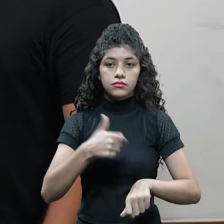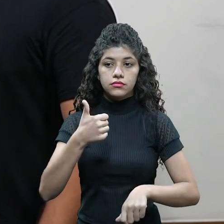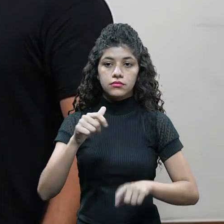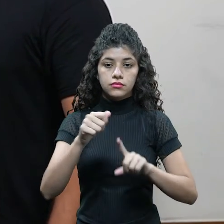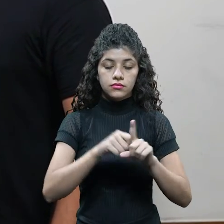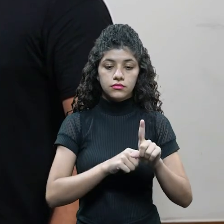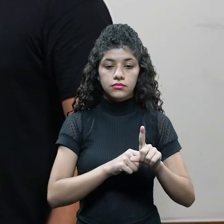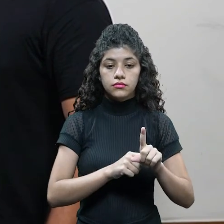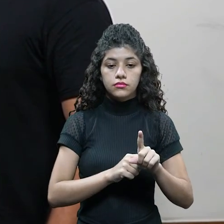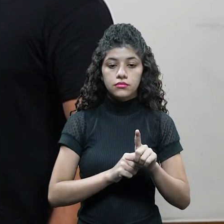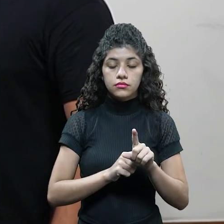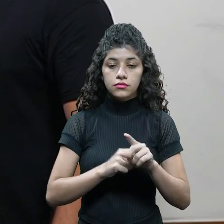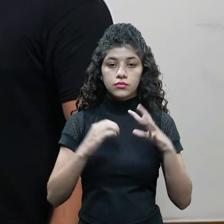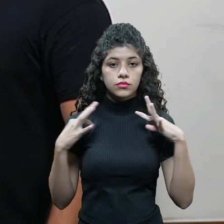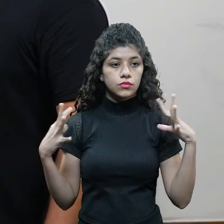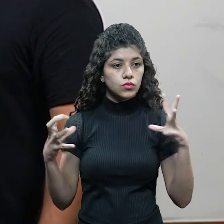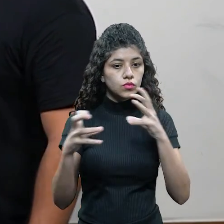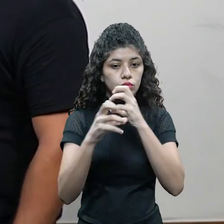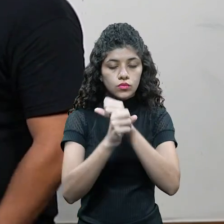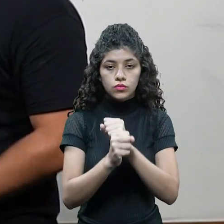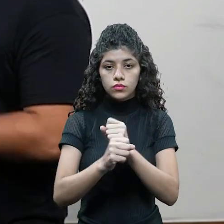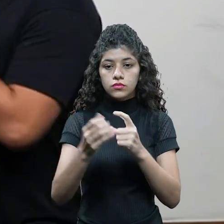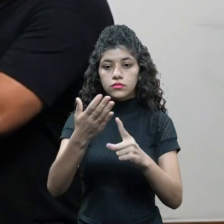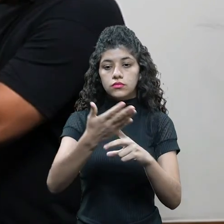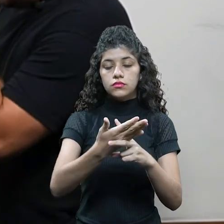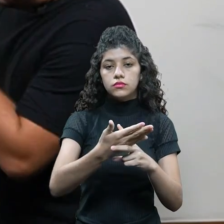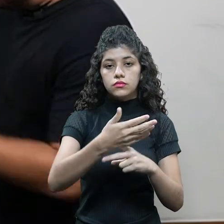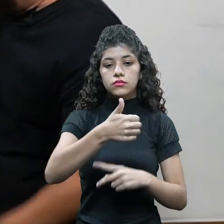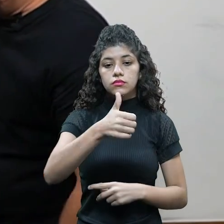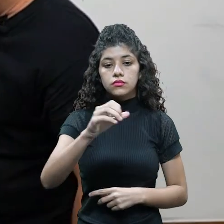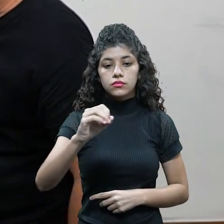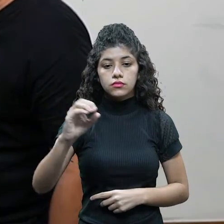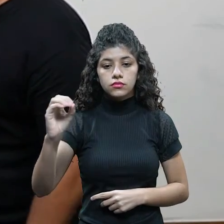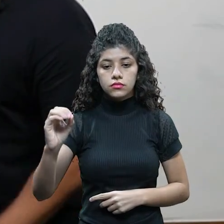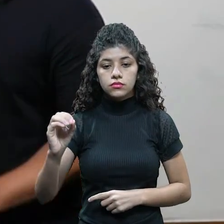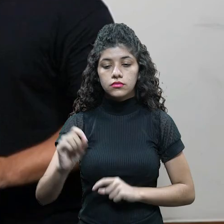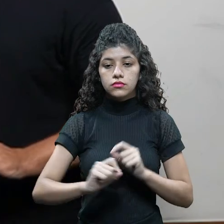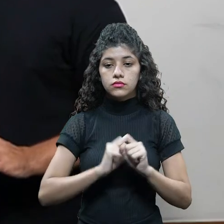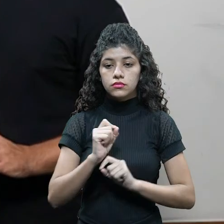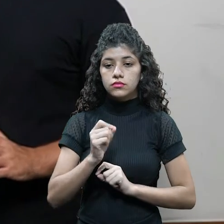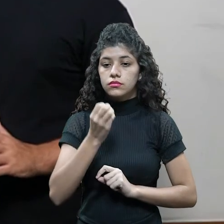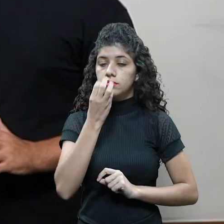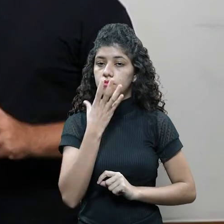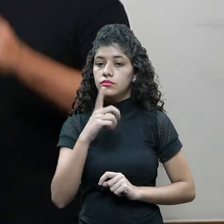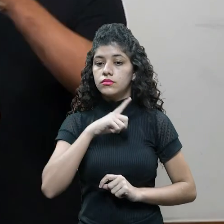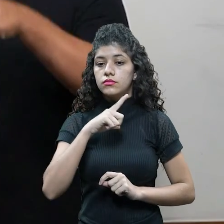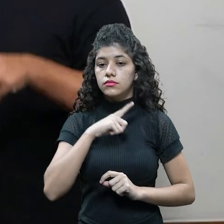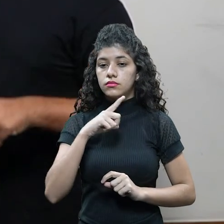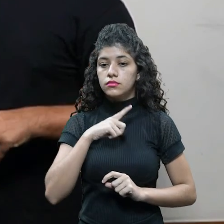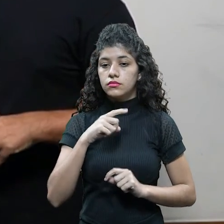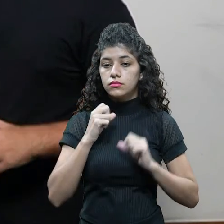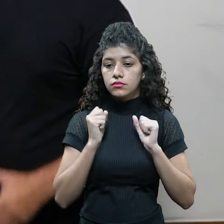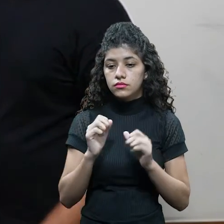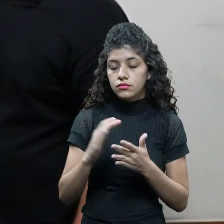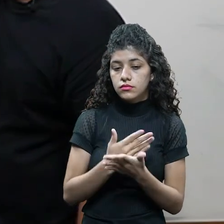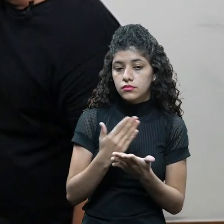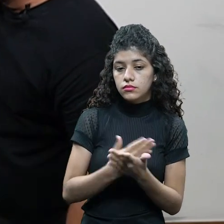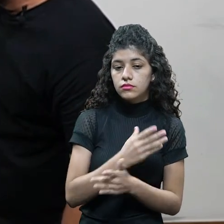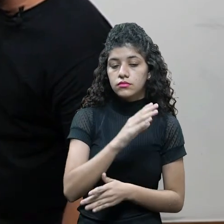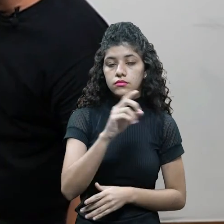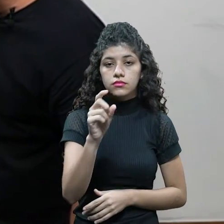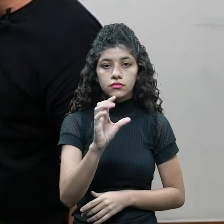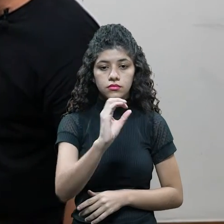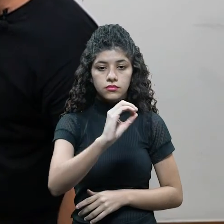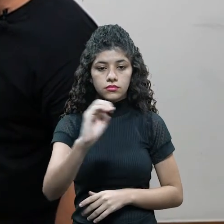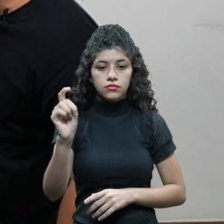10. Tudo isso dividido por 100. E aí, sempre é bom ter umas questões dessas, onde já posso eliminar os zeros.